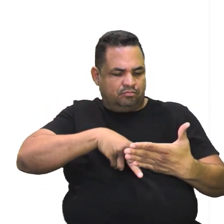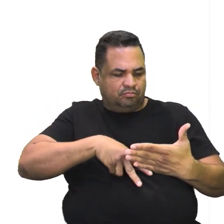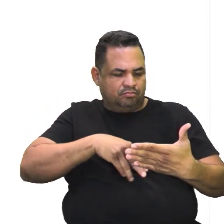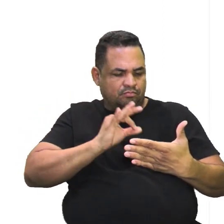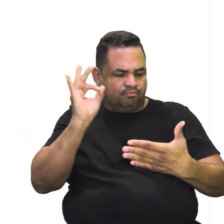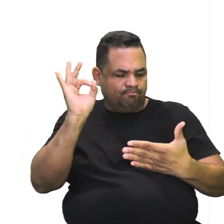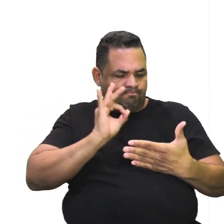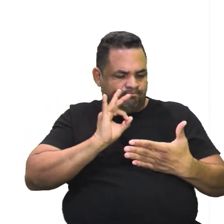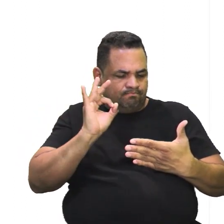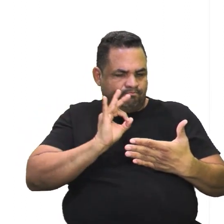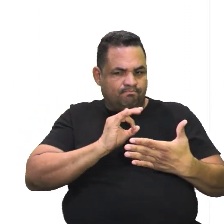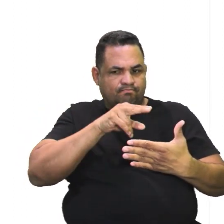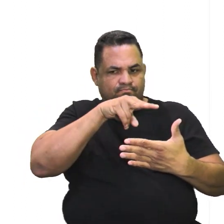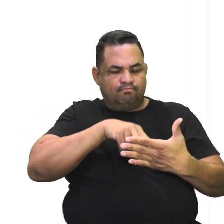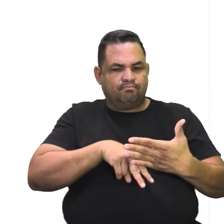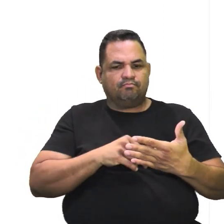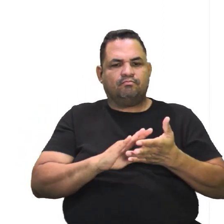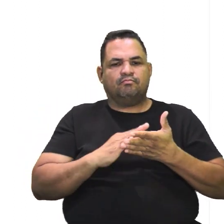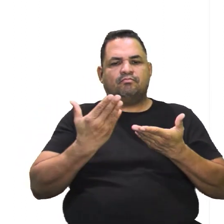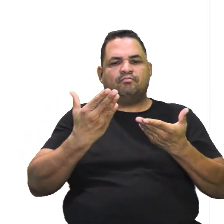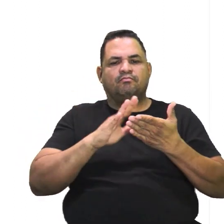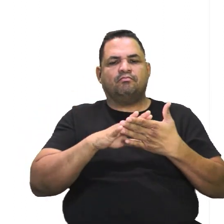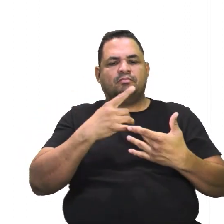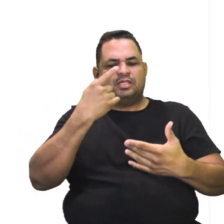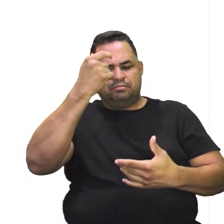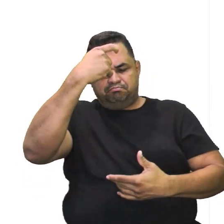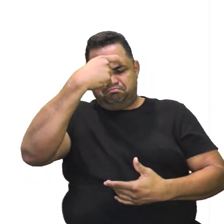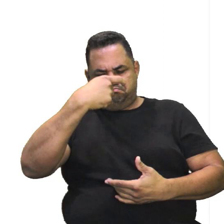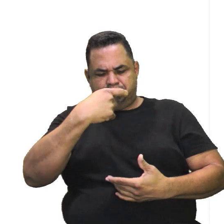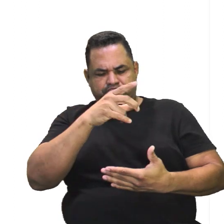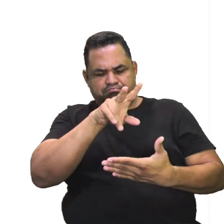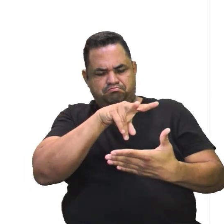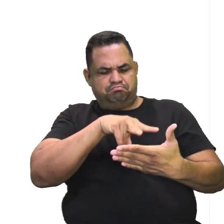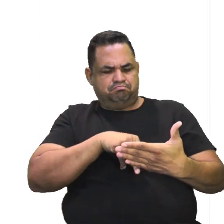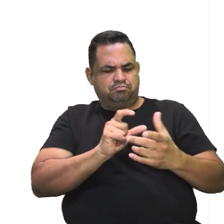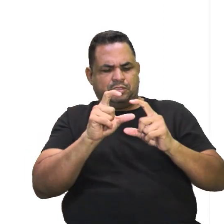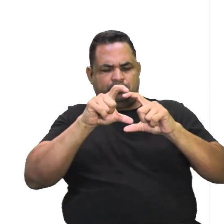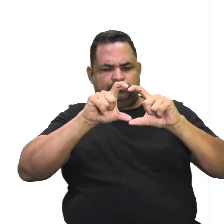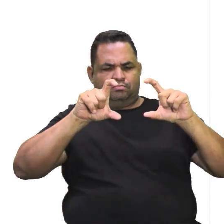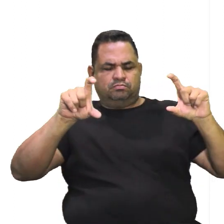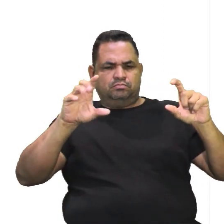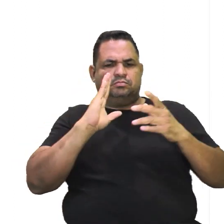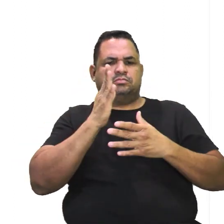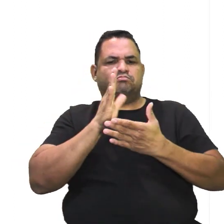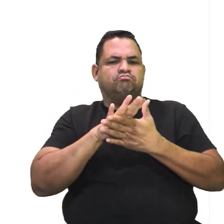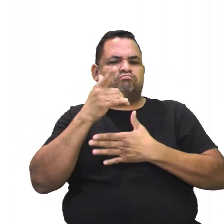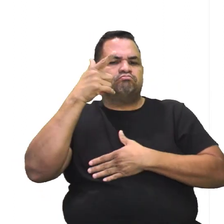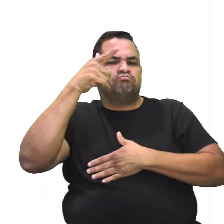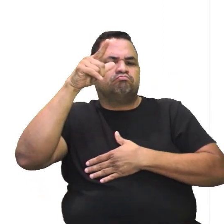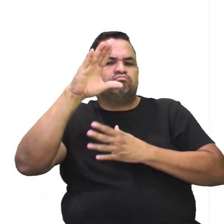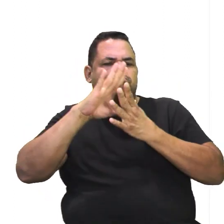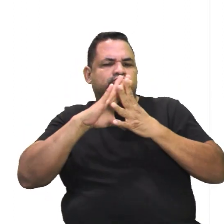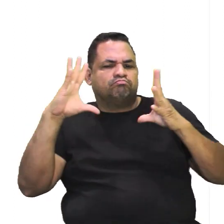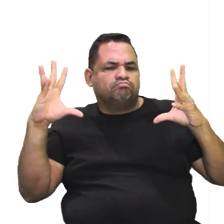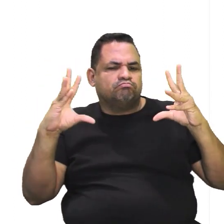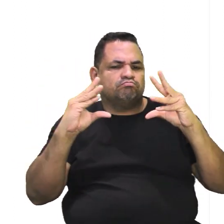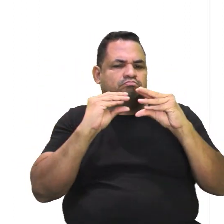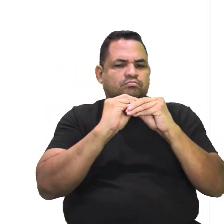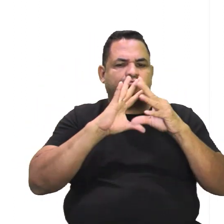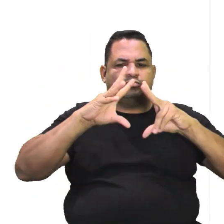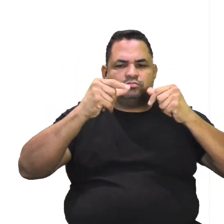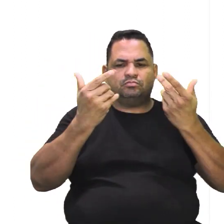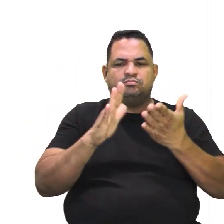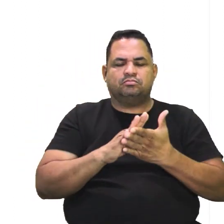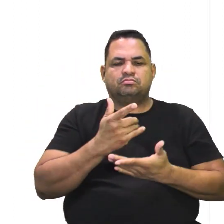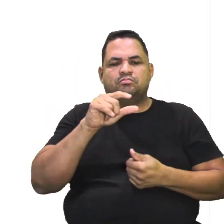leitura afinada. Você tem que ser aquele leitor que lê um parágrafo e já consegue sintetizar tudo o que